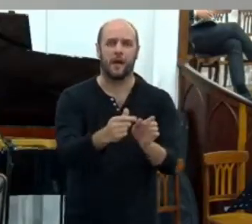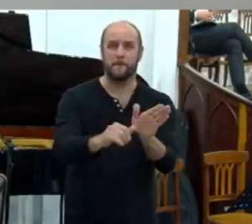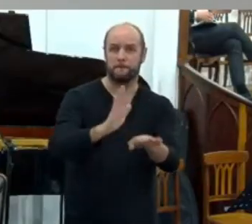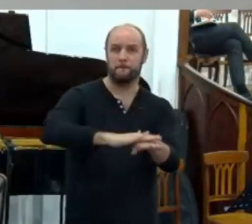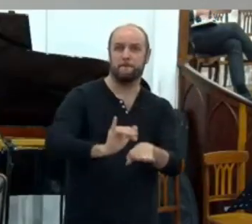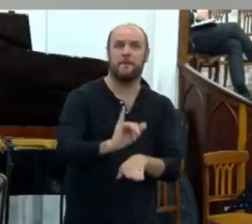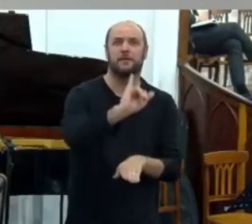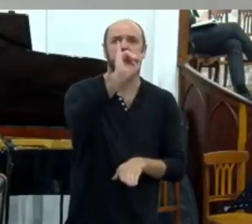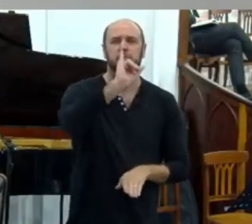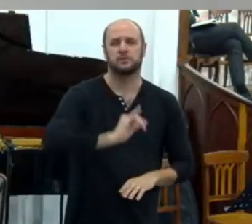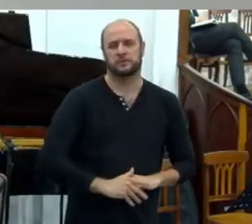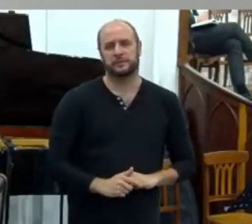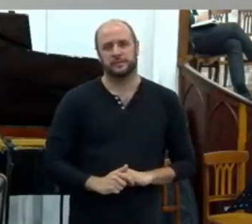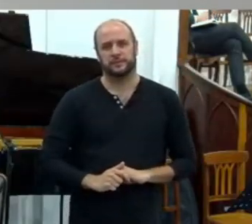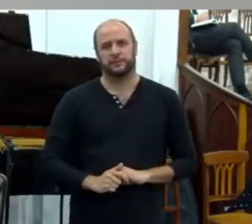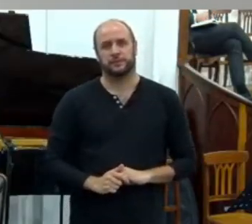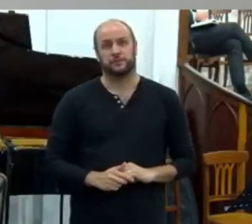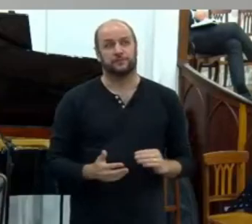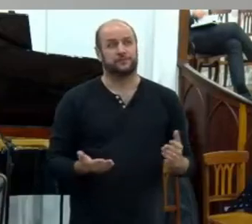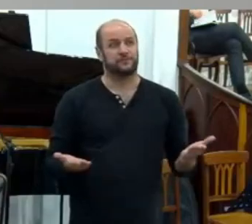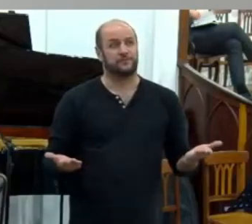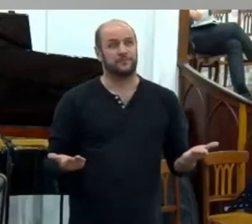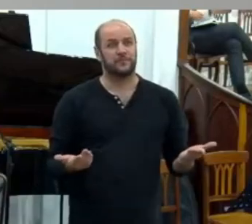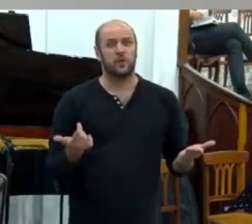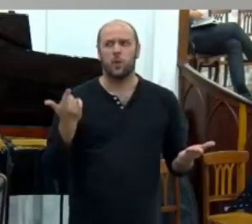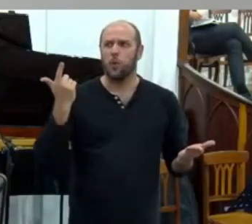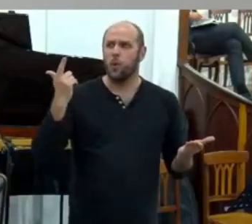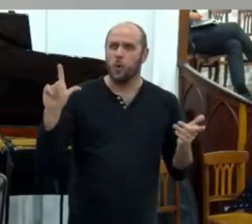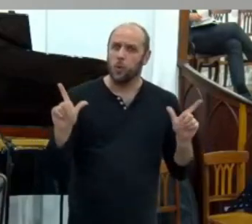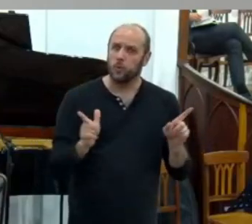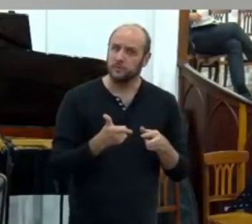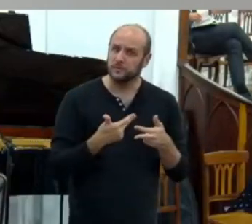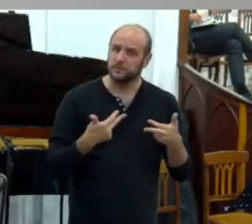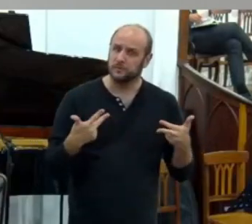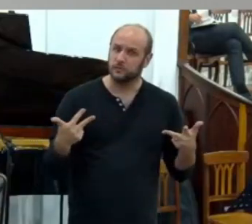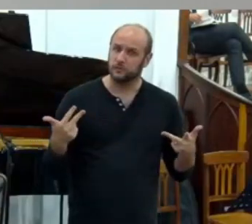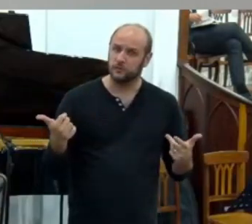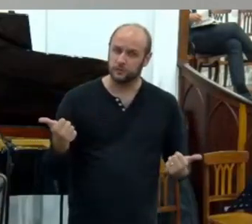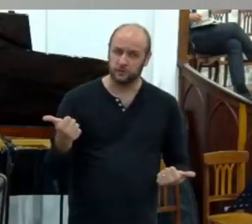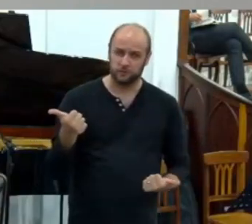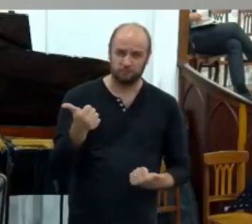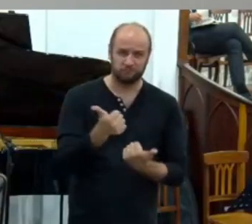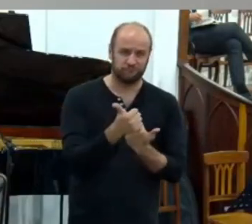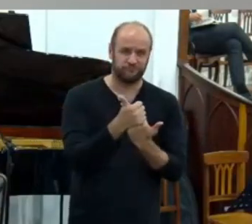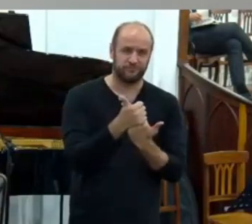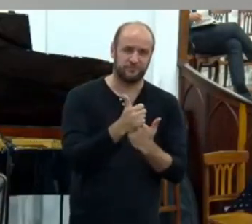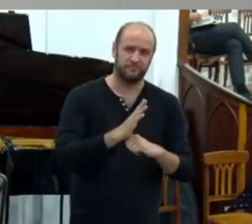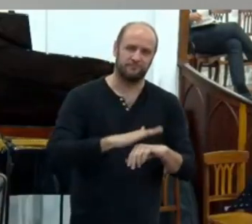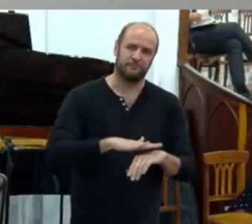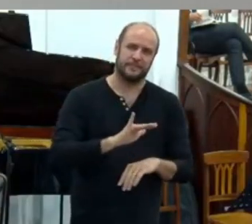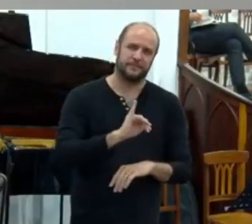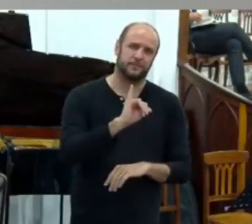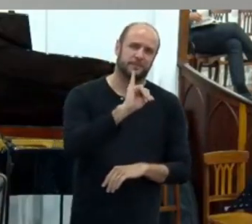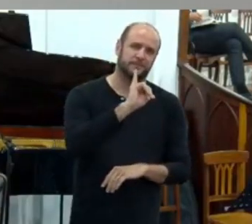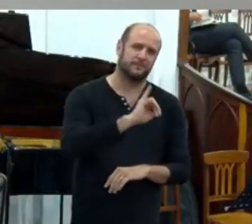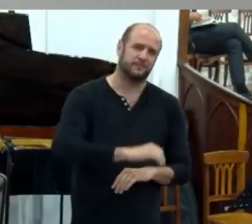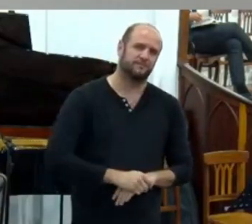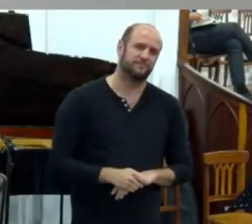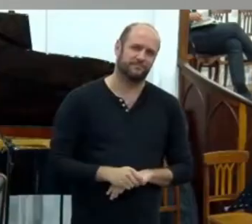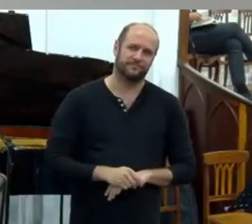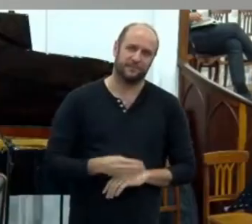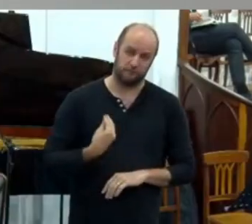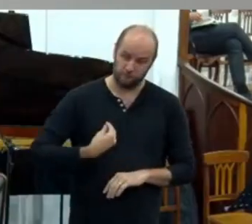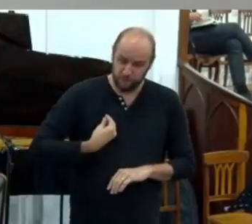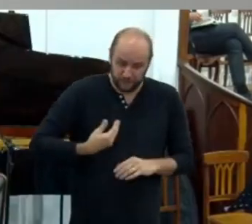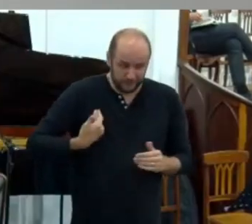culto de adoração a Deus, outras coisas tornam-se mais importantes em